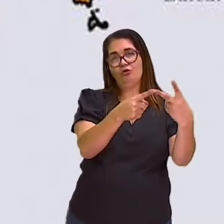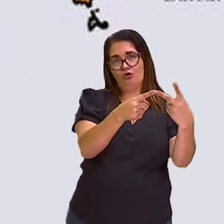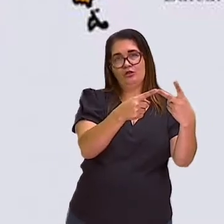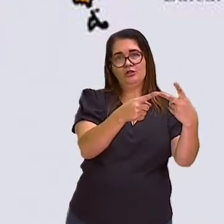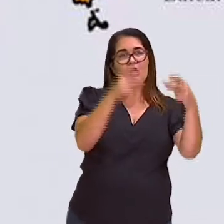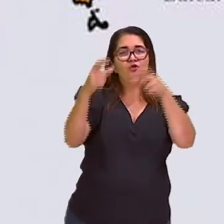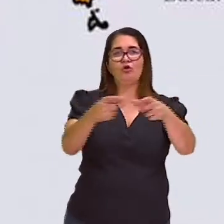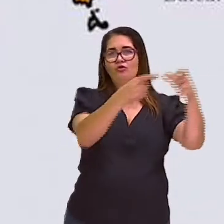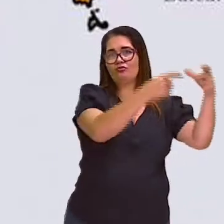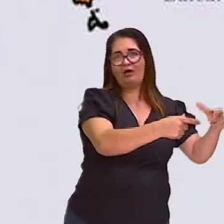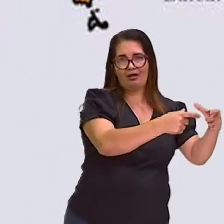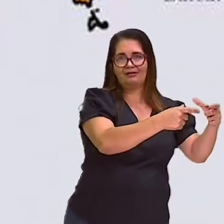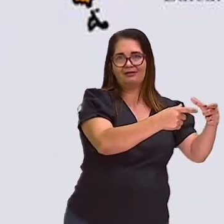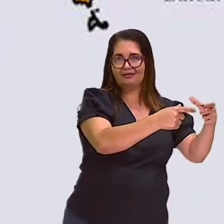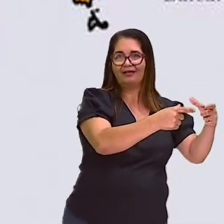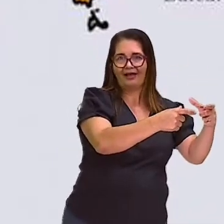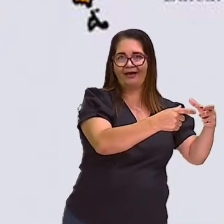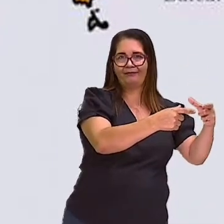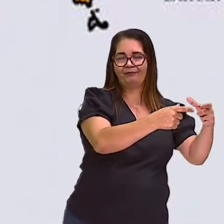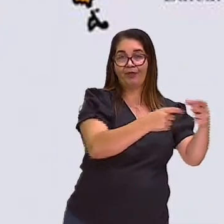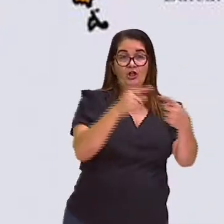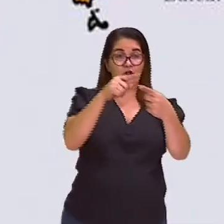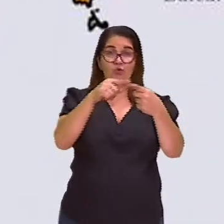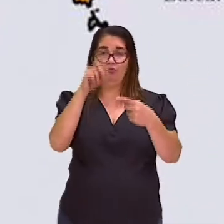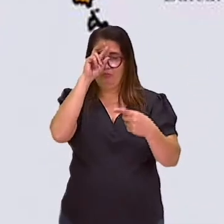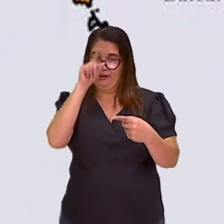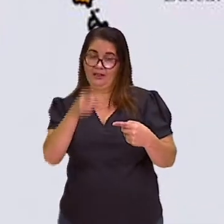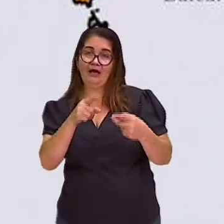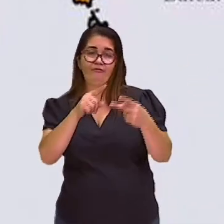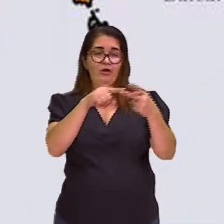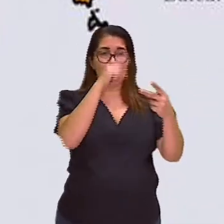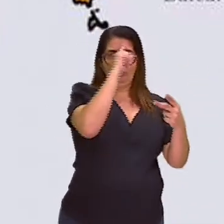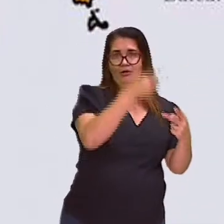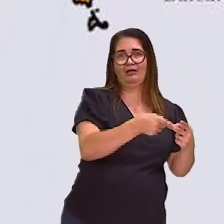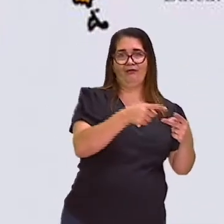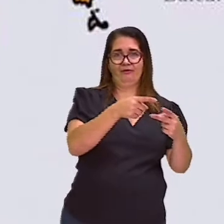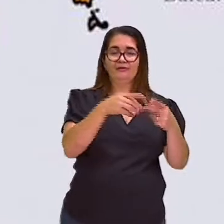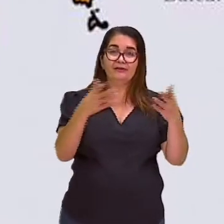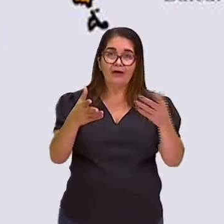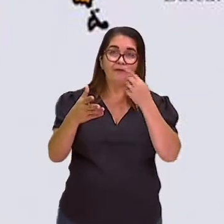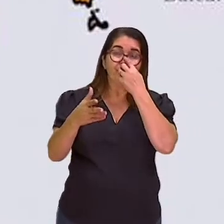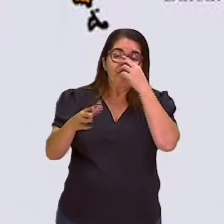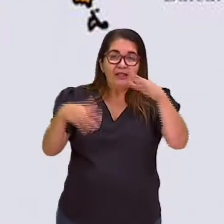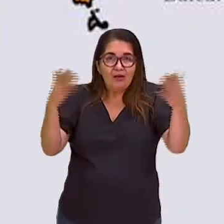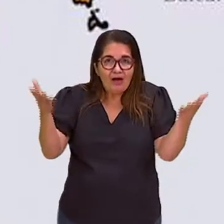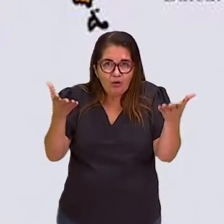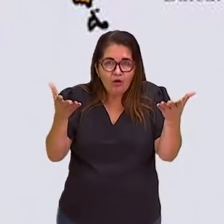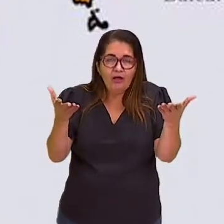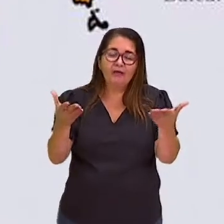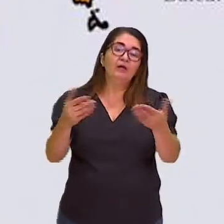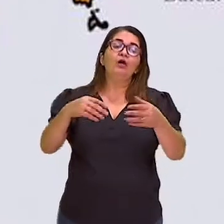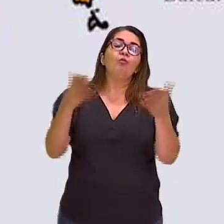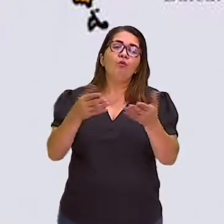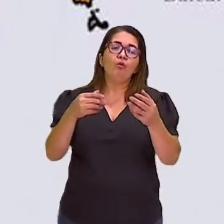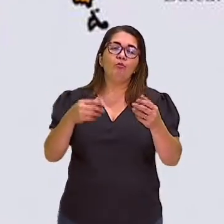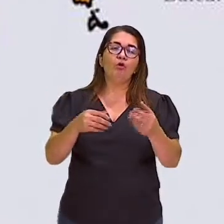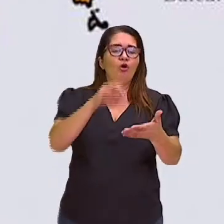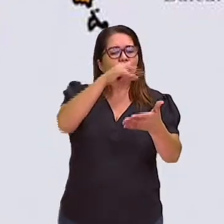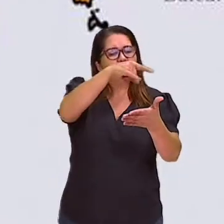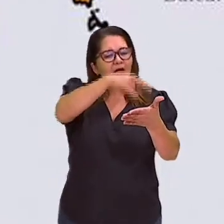os brasileiros aqui no Brasil, os colonos aqui no Brasil, não tinham necessidade